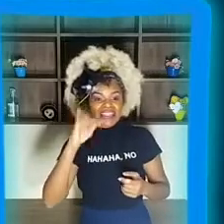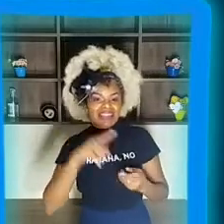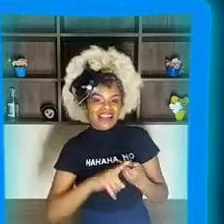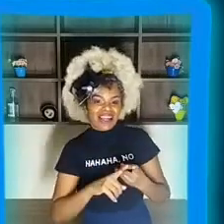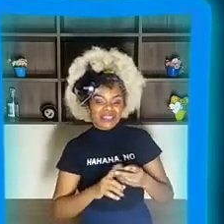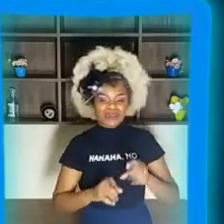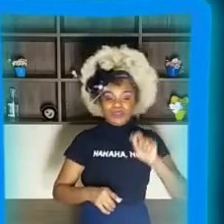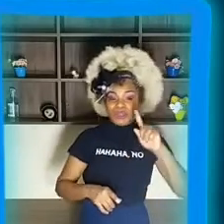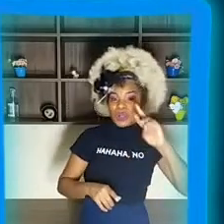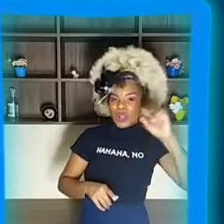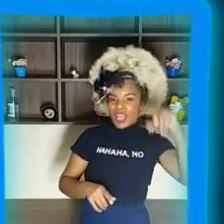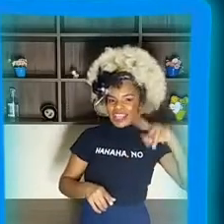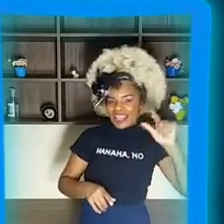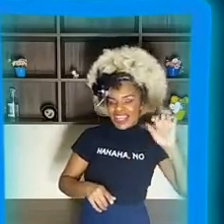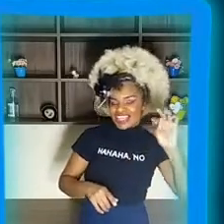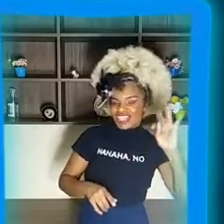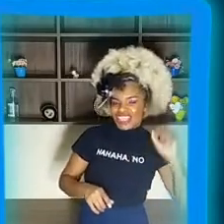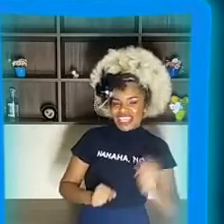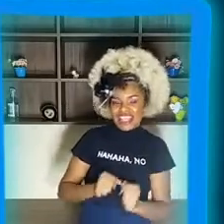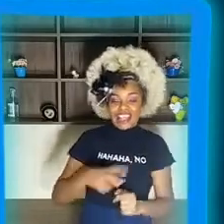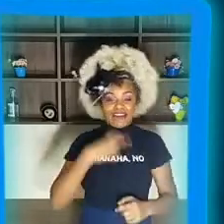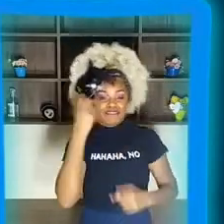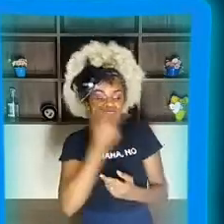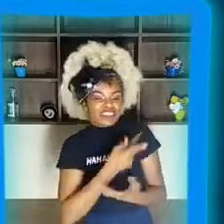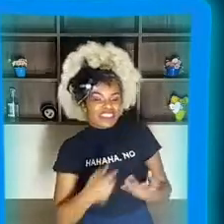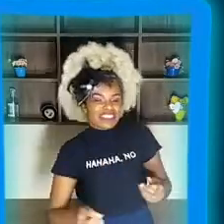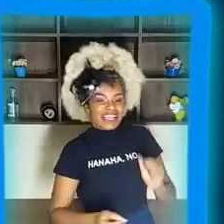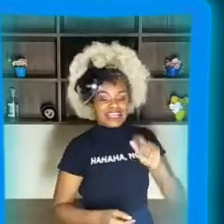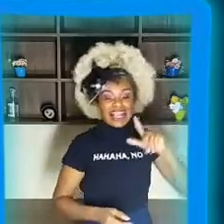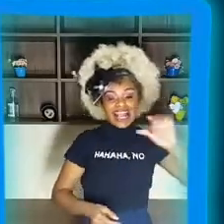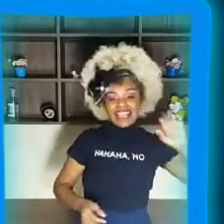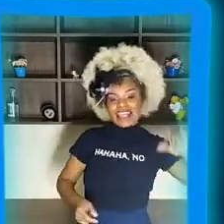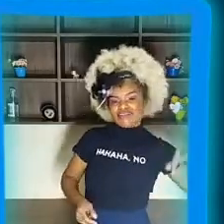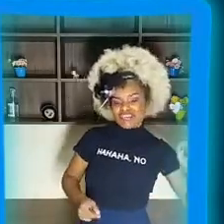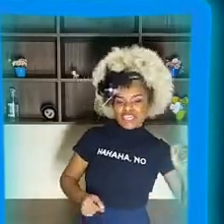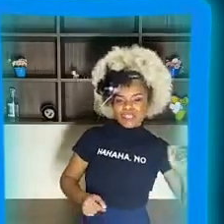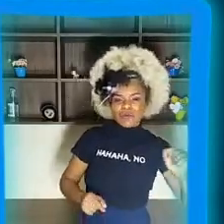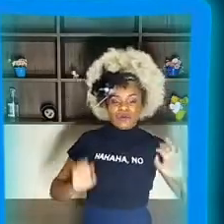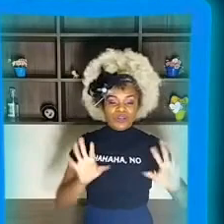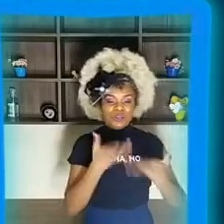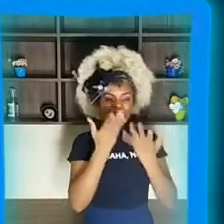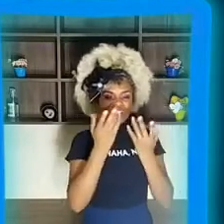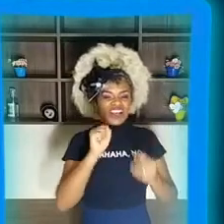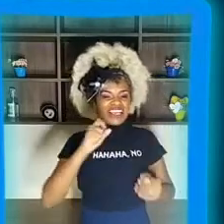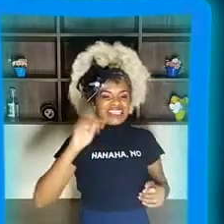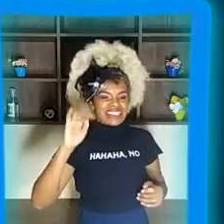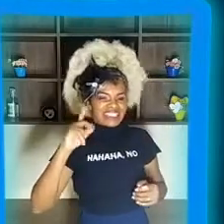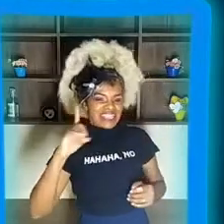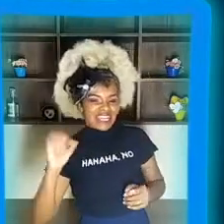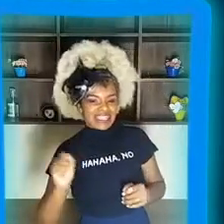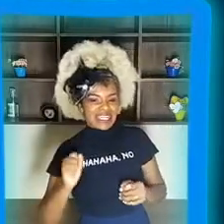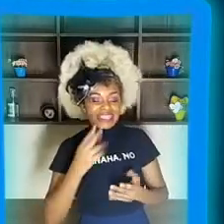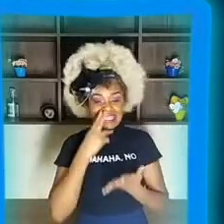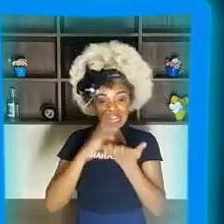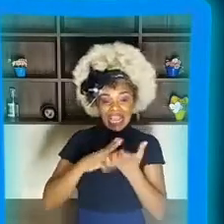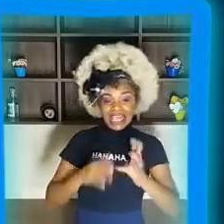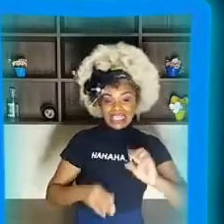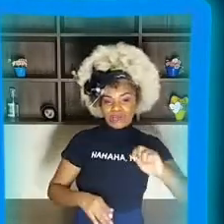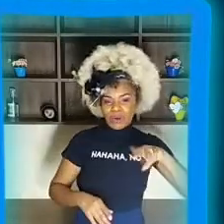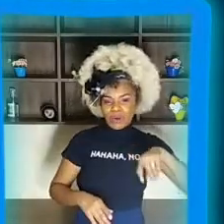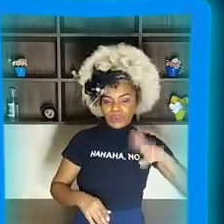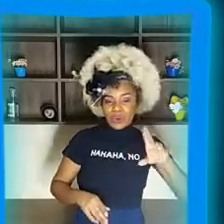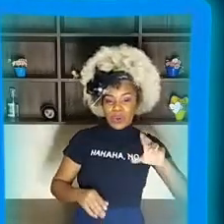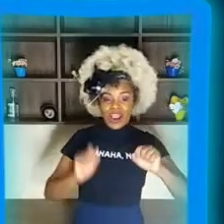Glorinha Latini! Vozes Eternas! Alan Filho! O Show Estradas! Cartas de Bordeaux!